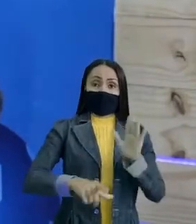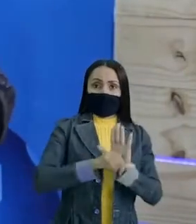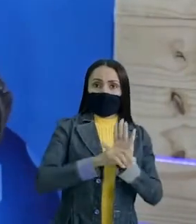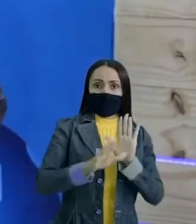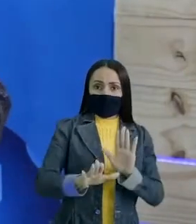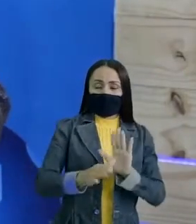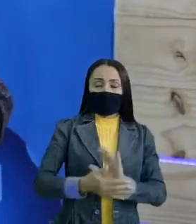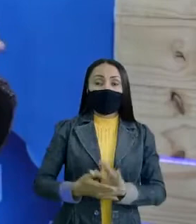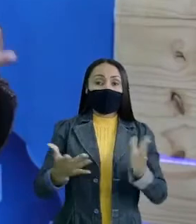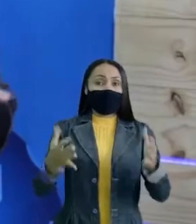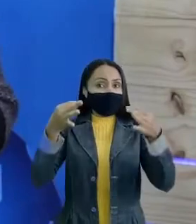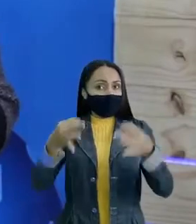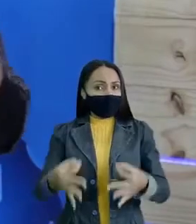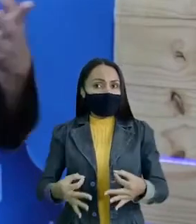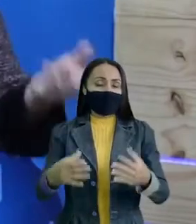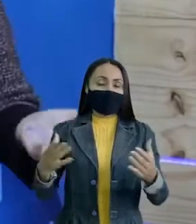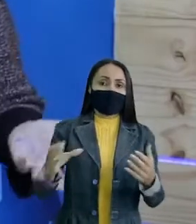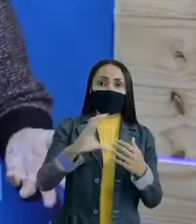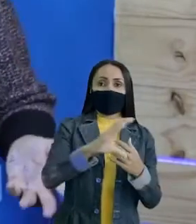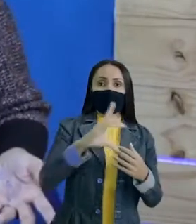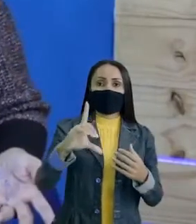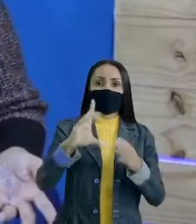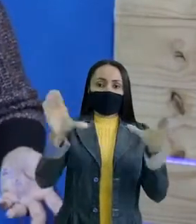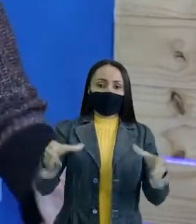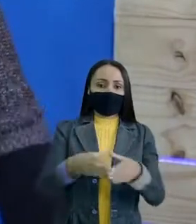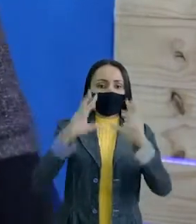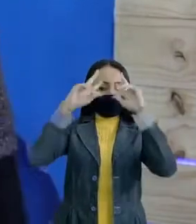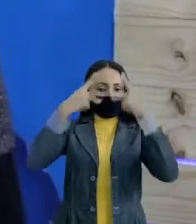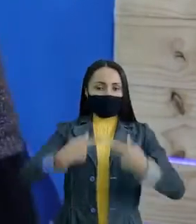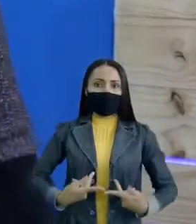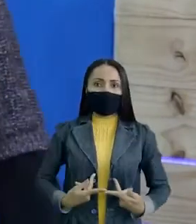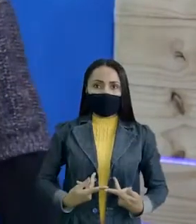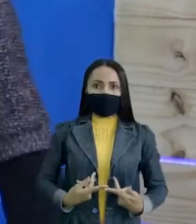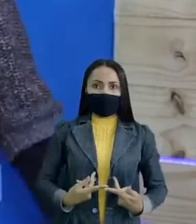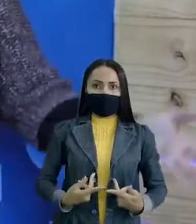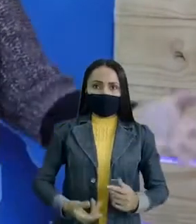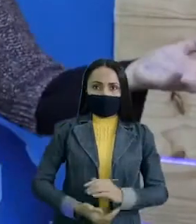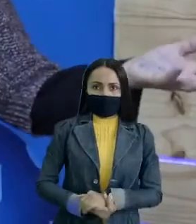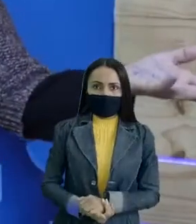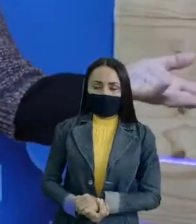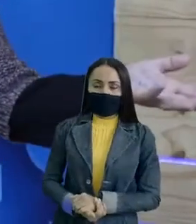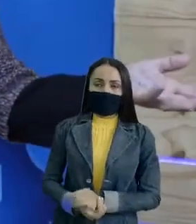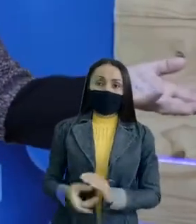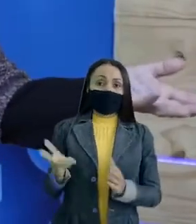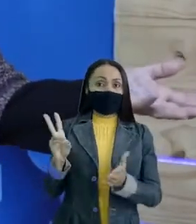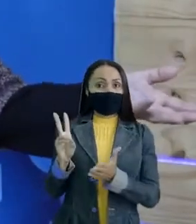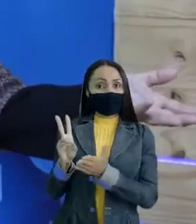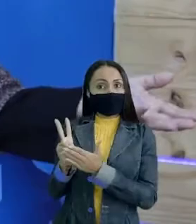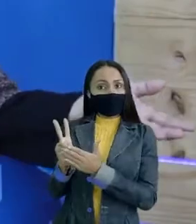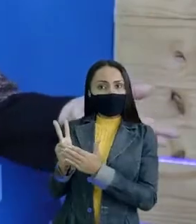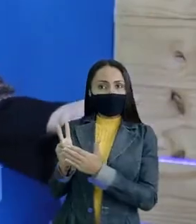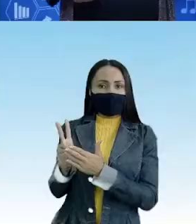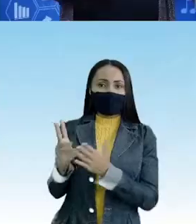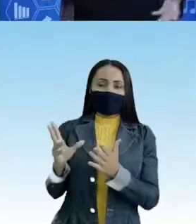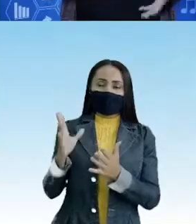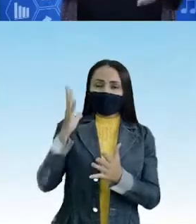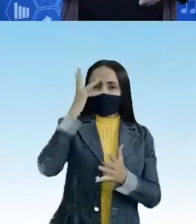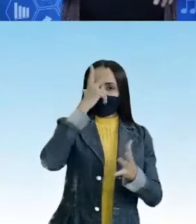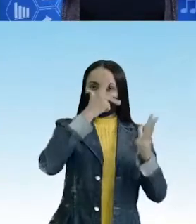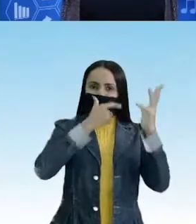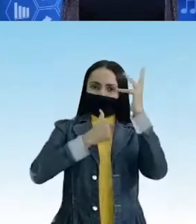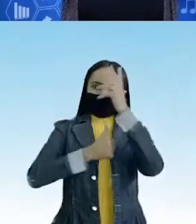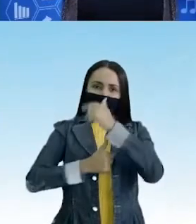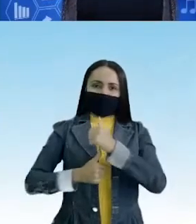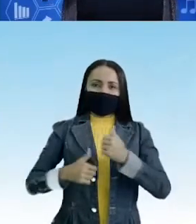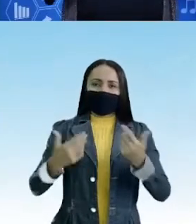Mas o correto mesmo é classificação de grupos humanos. Os indígenas, ai, coisa linda, colorida,